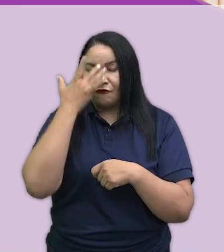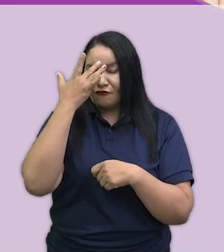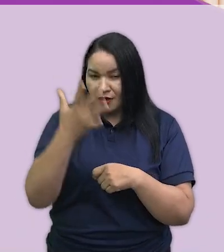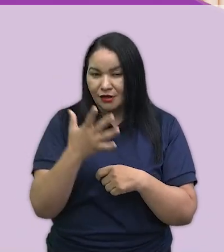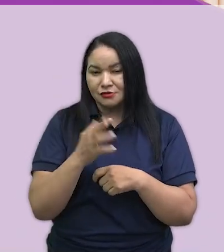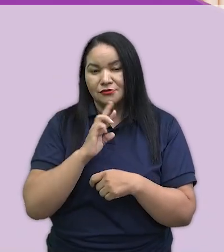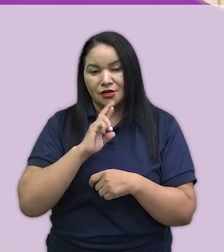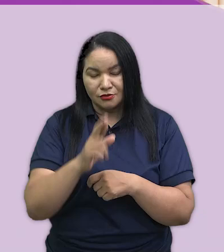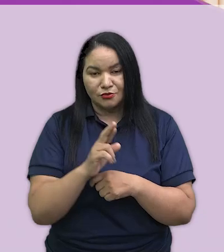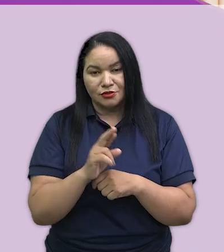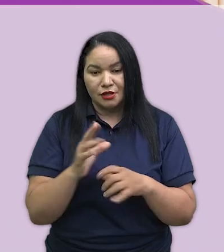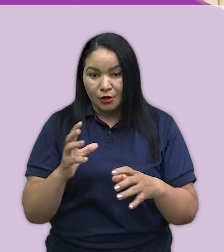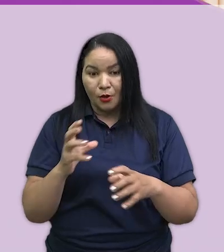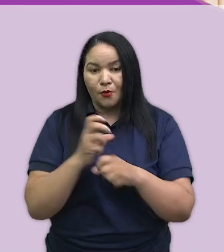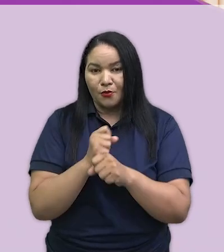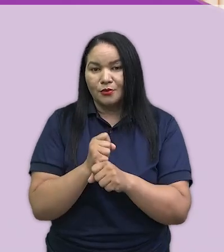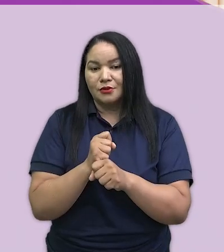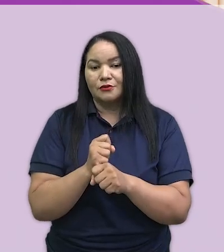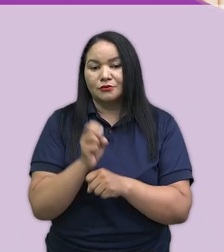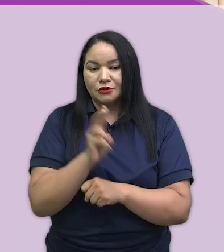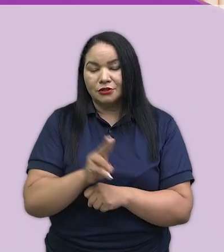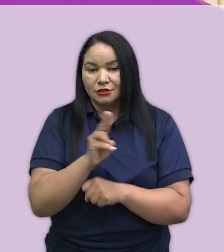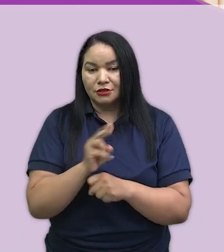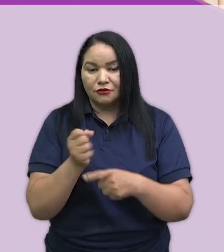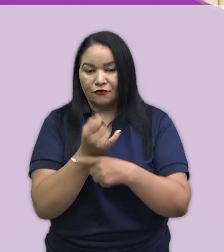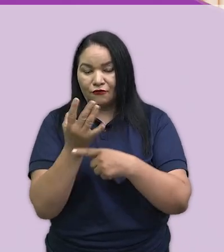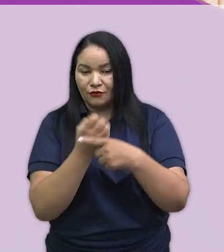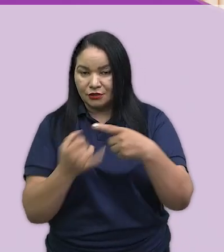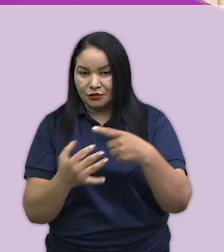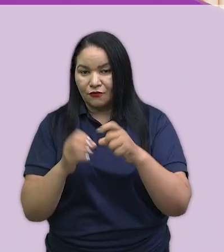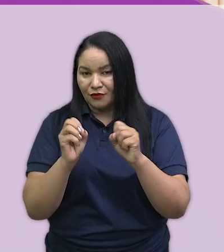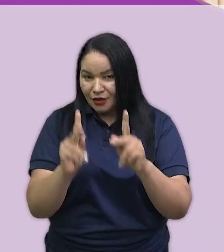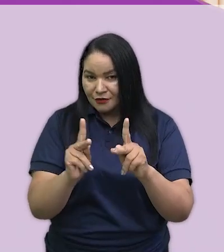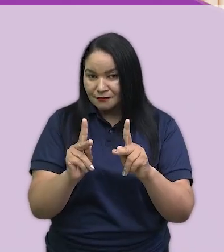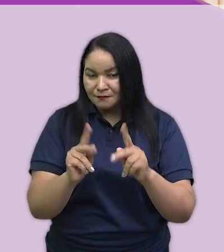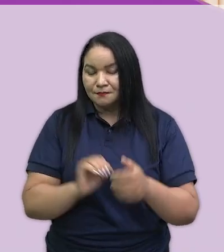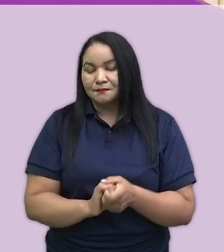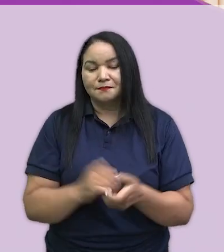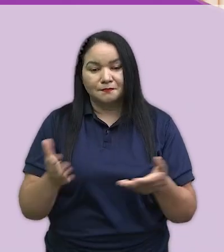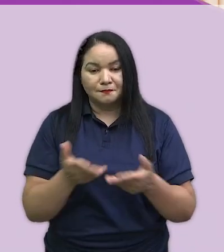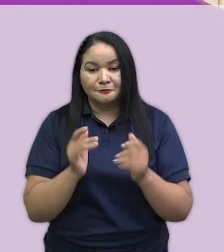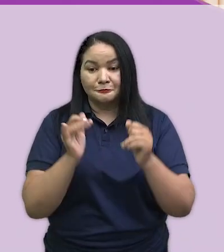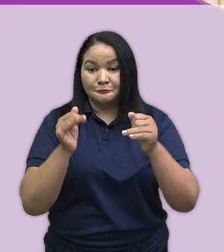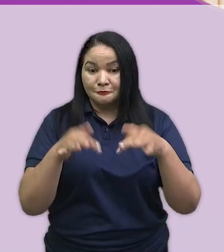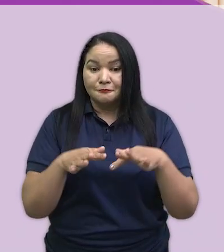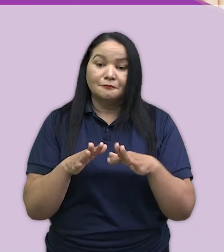fácil resolver e calcular utilizando a fração, tá bom? E com esse exemplo, a gente vai